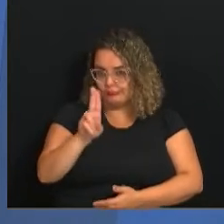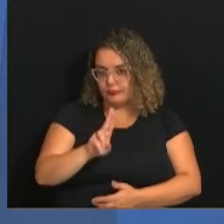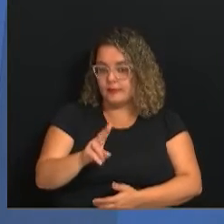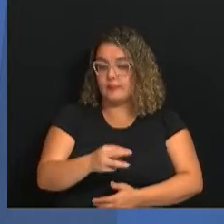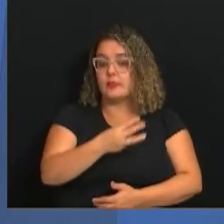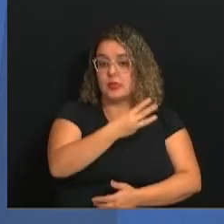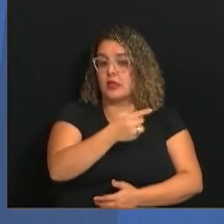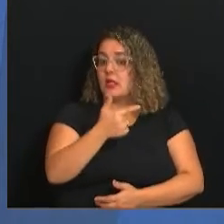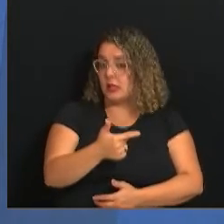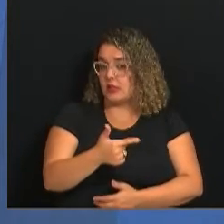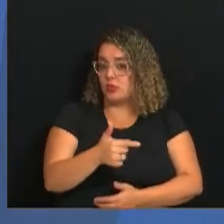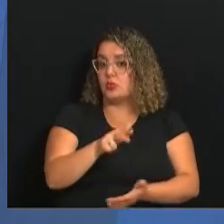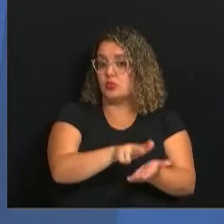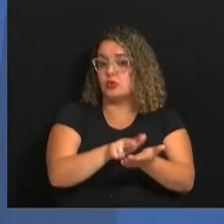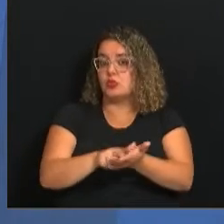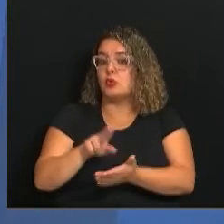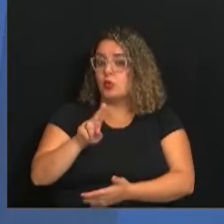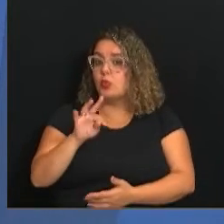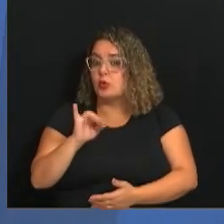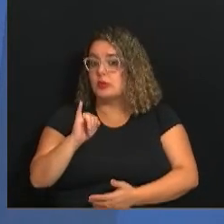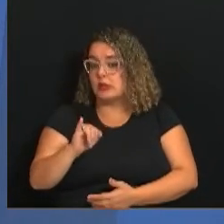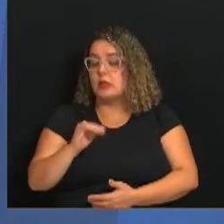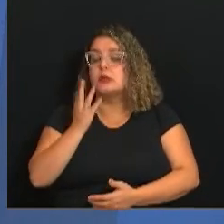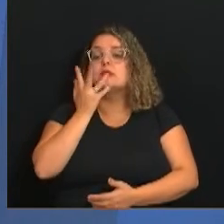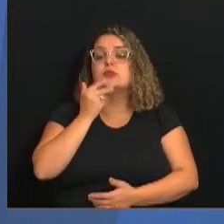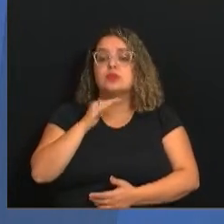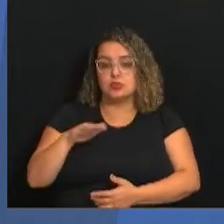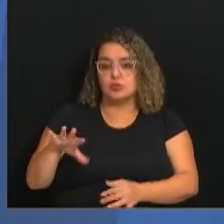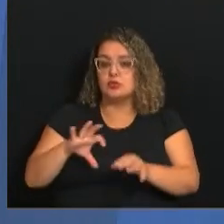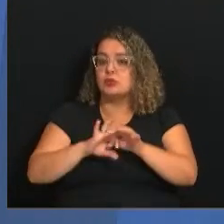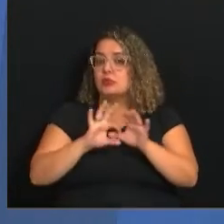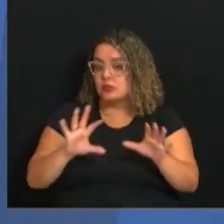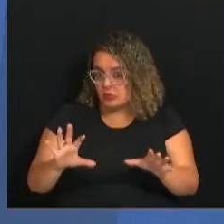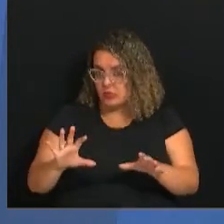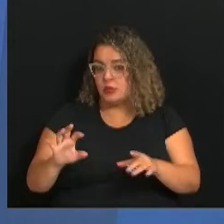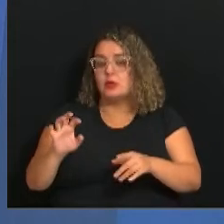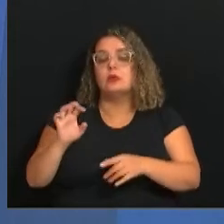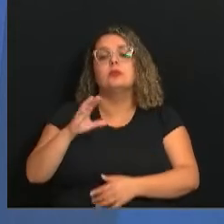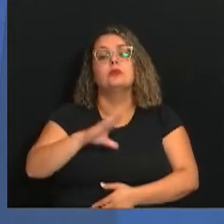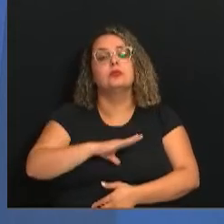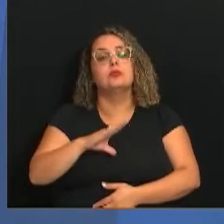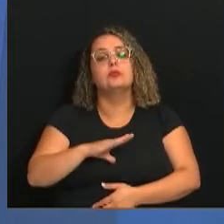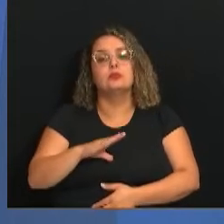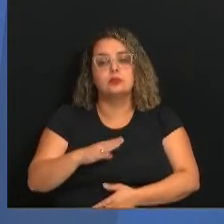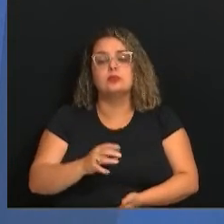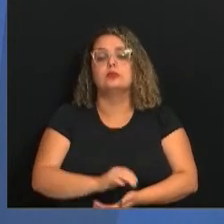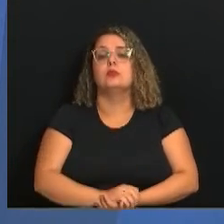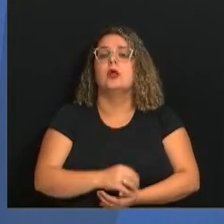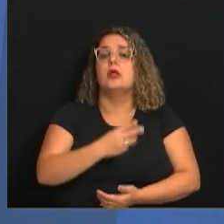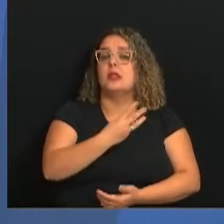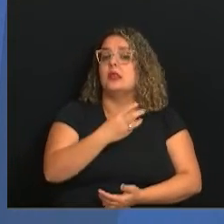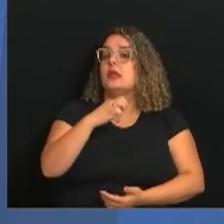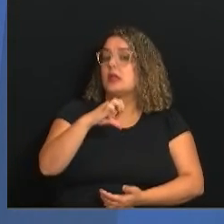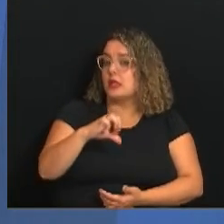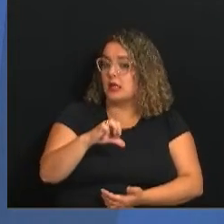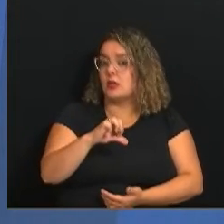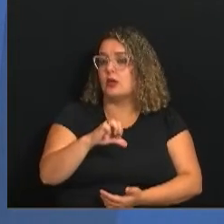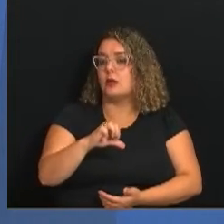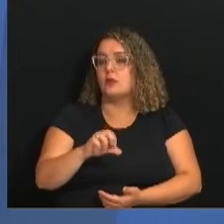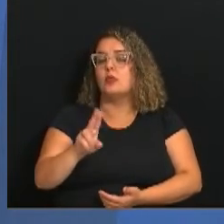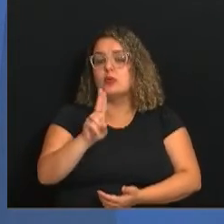52 leitos ocupados, 15 são com pacientes de Covid-19 e ainda temos 33 pacientes